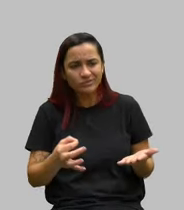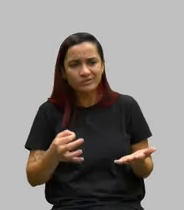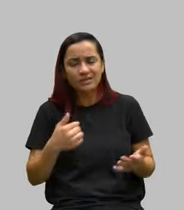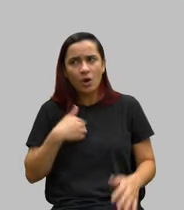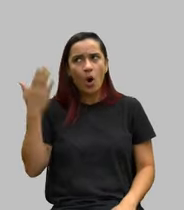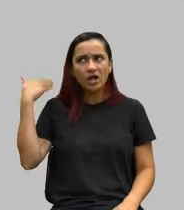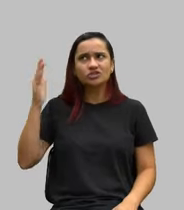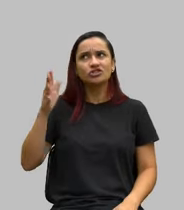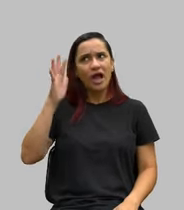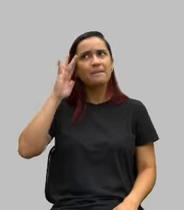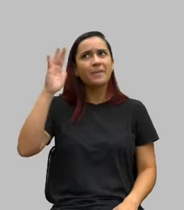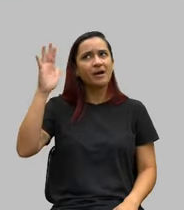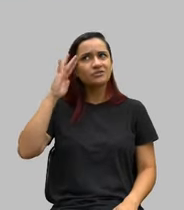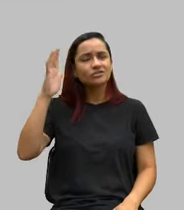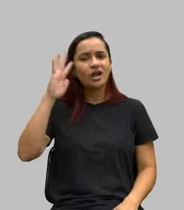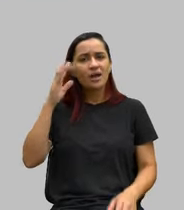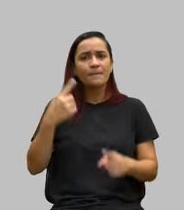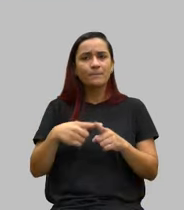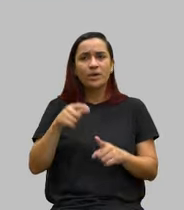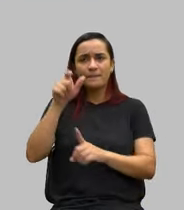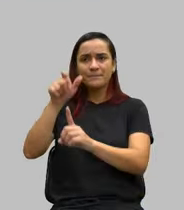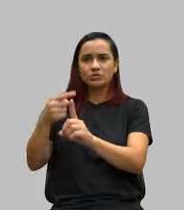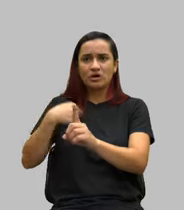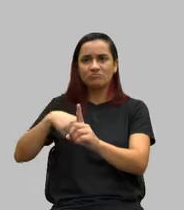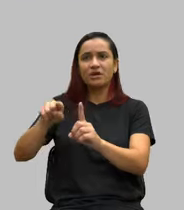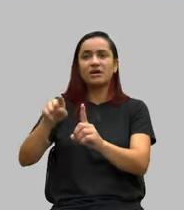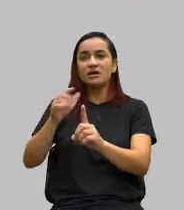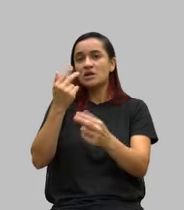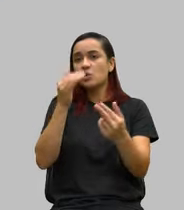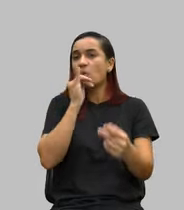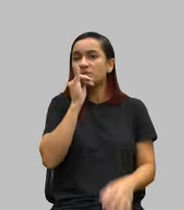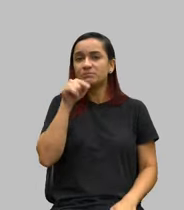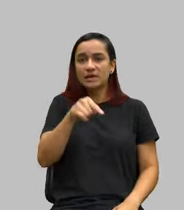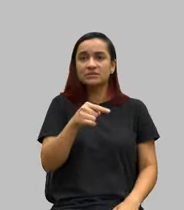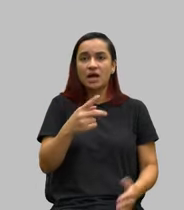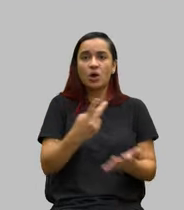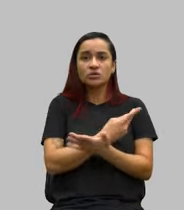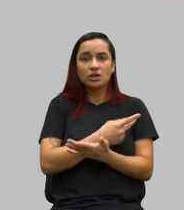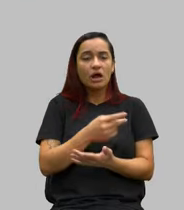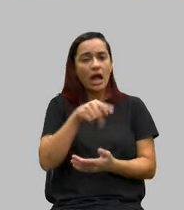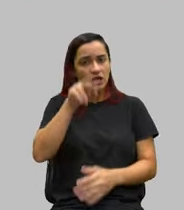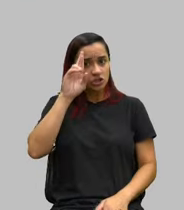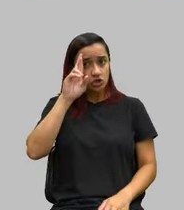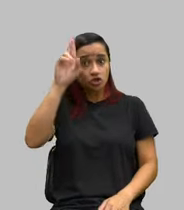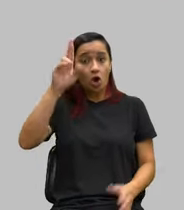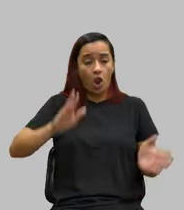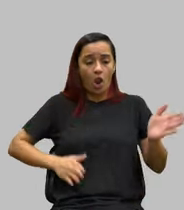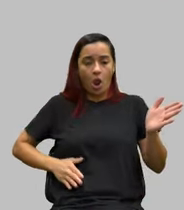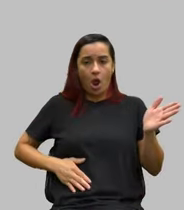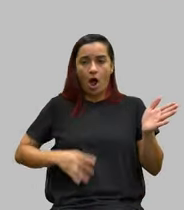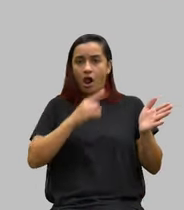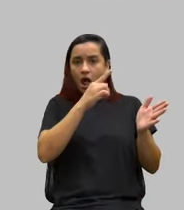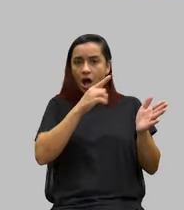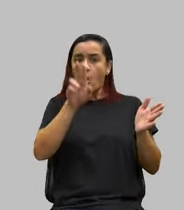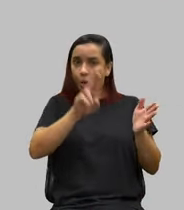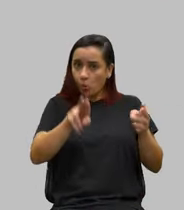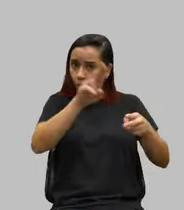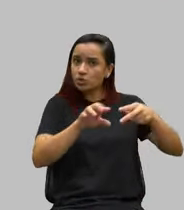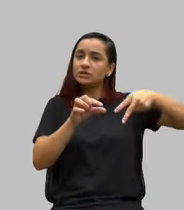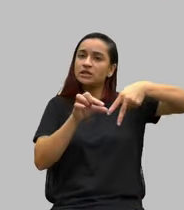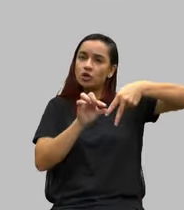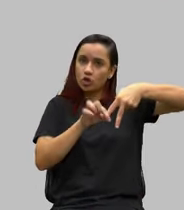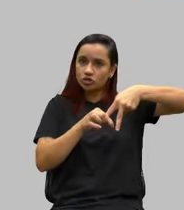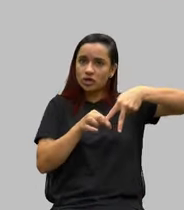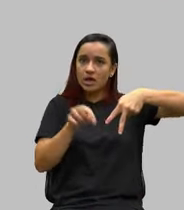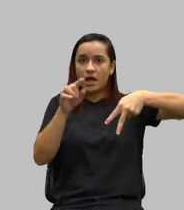porque ele tá lá cumprindo igual esse aqui ó chefe do tráfego tava com tornozeleira as informações que eu tenho obviamente senhor sabe que são